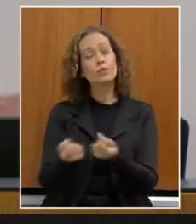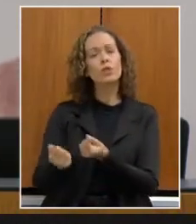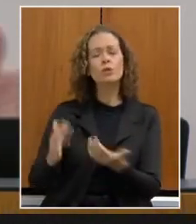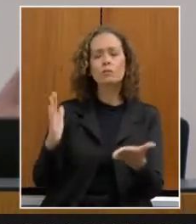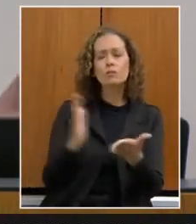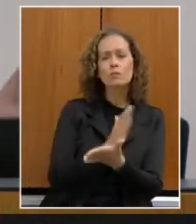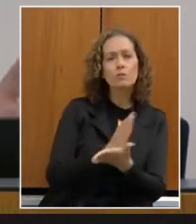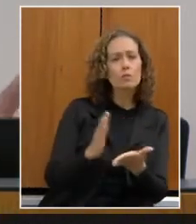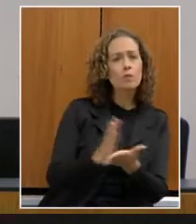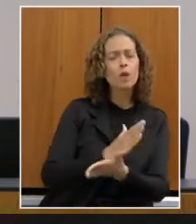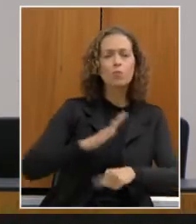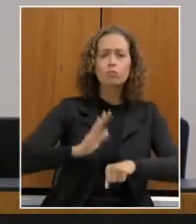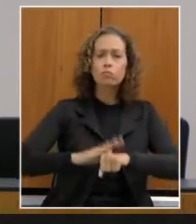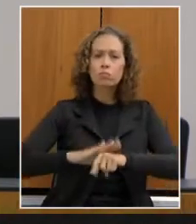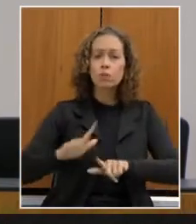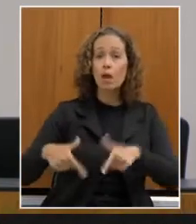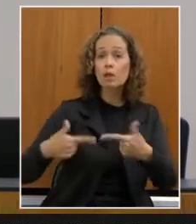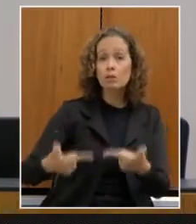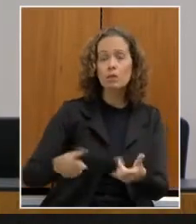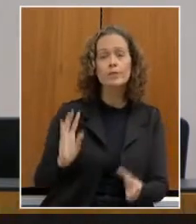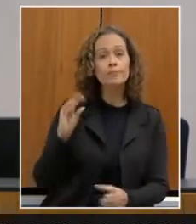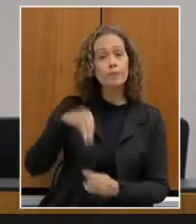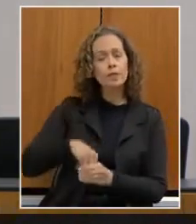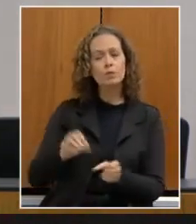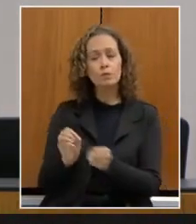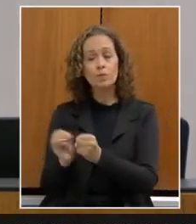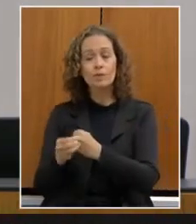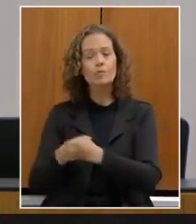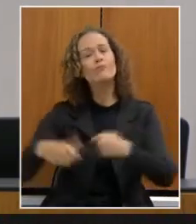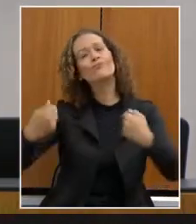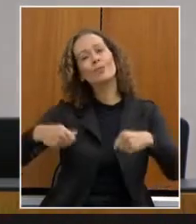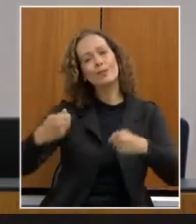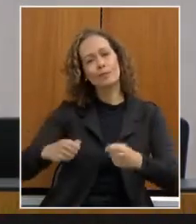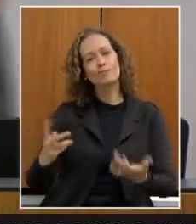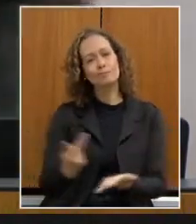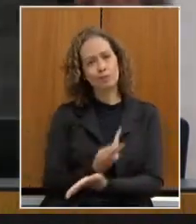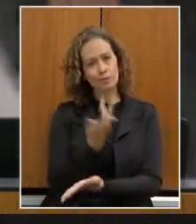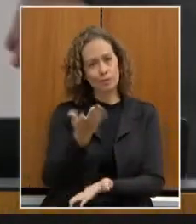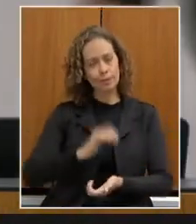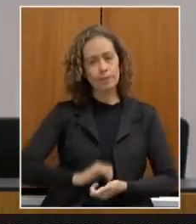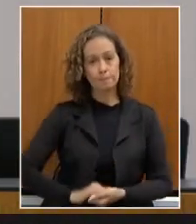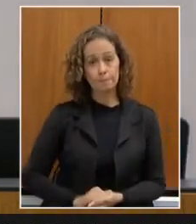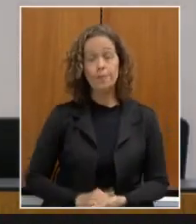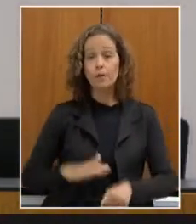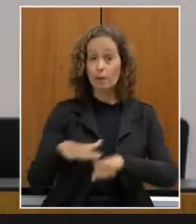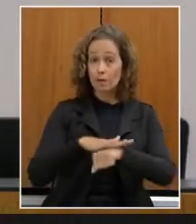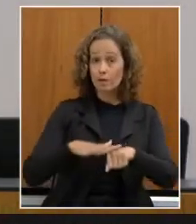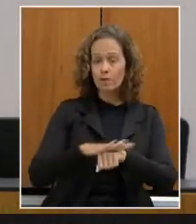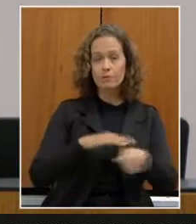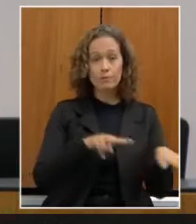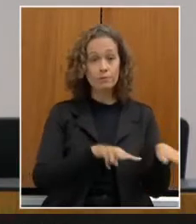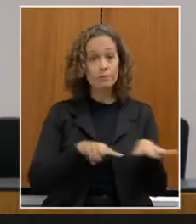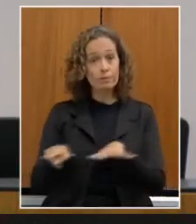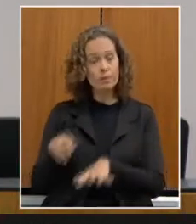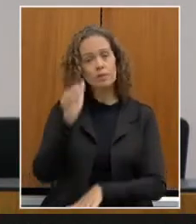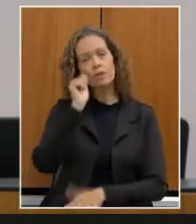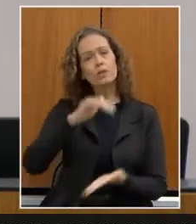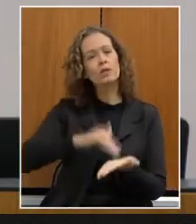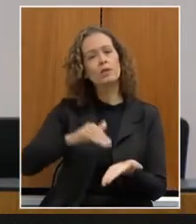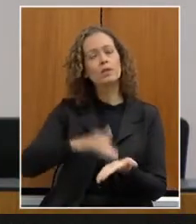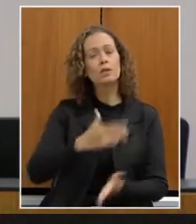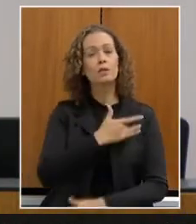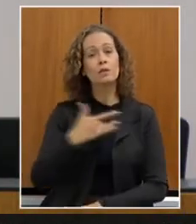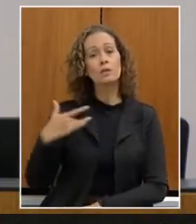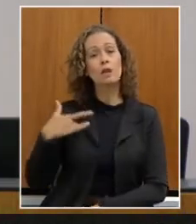ações do município possam ser implementadas. Eu conversava ainda nessa semana com a secretária de Saúde de Montes